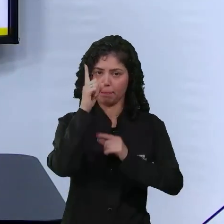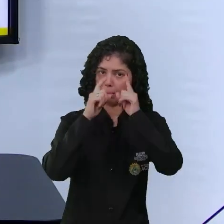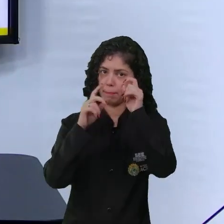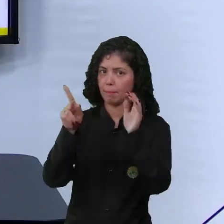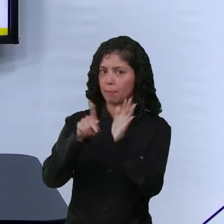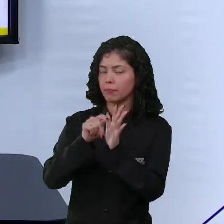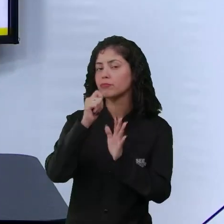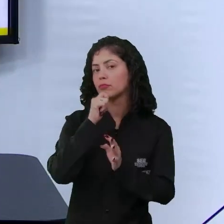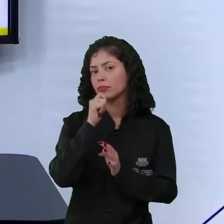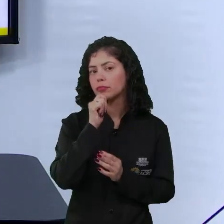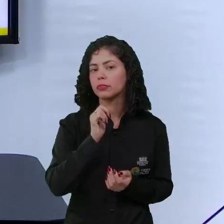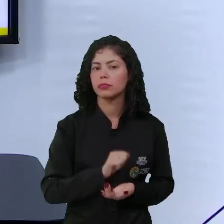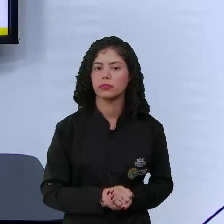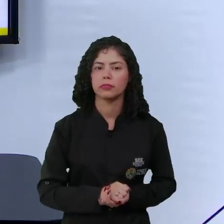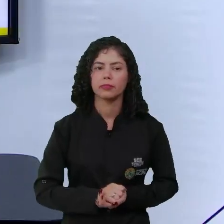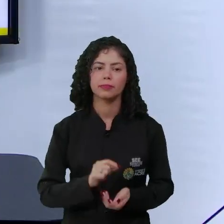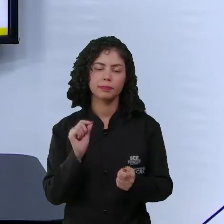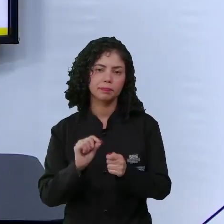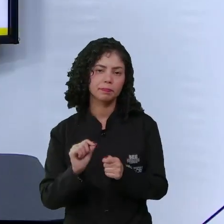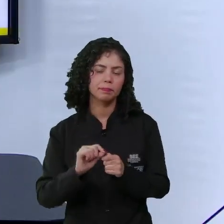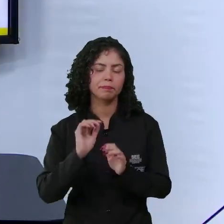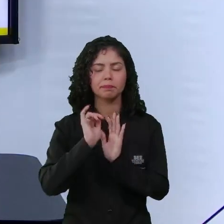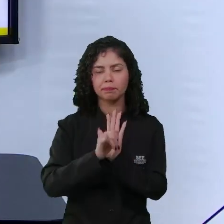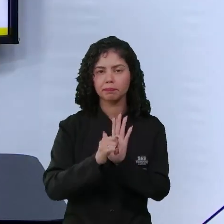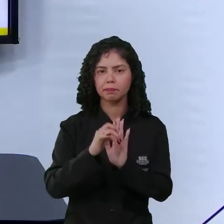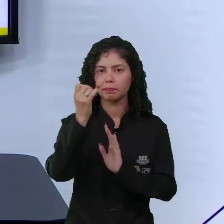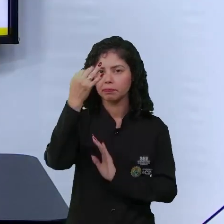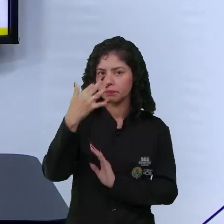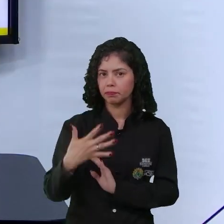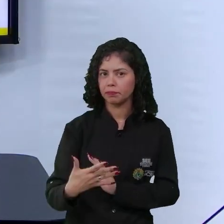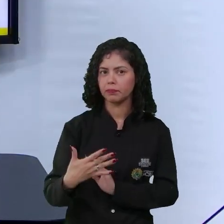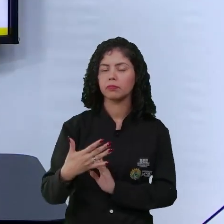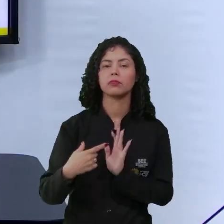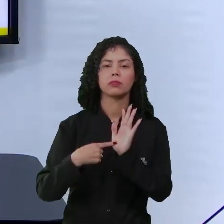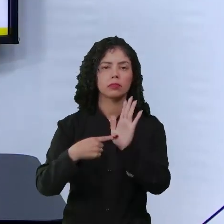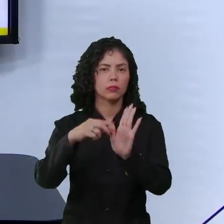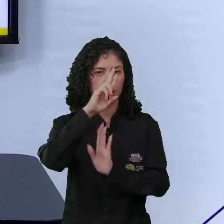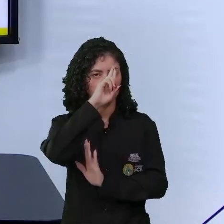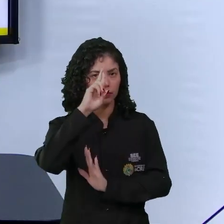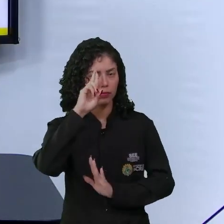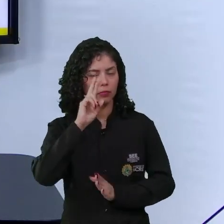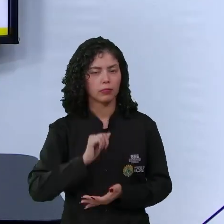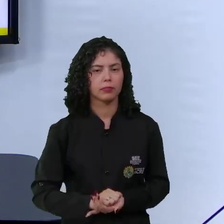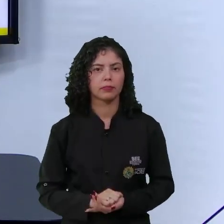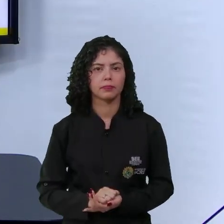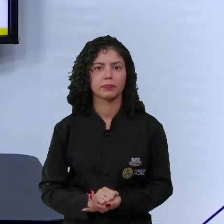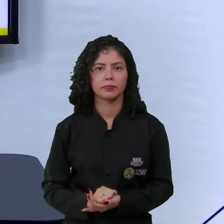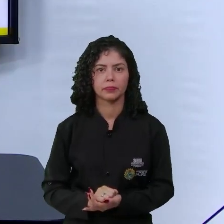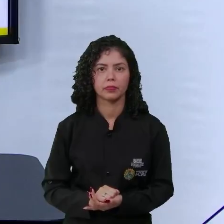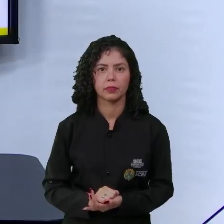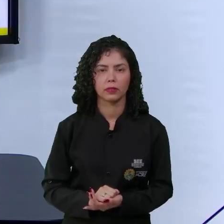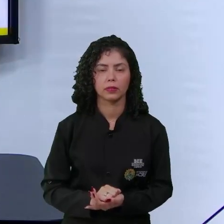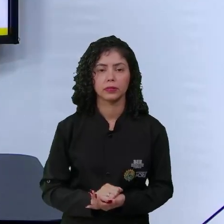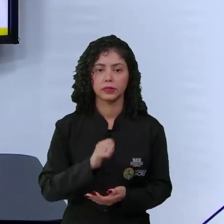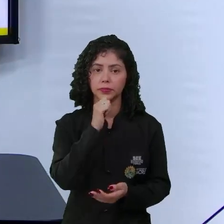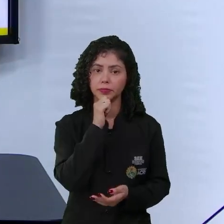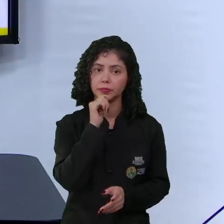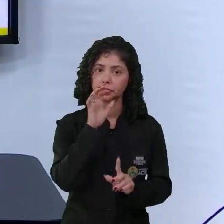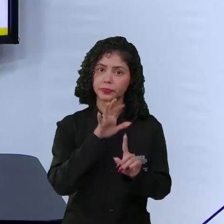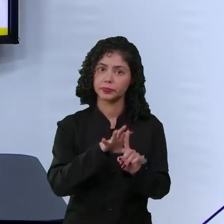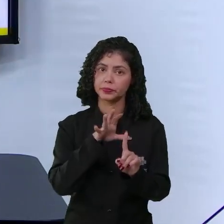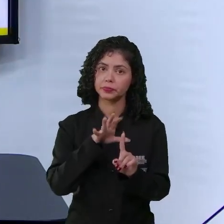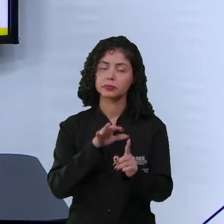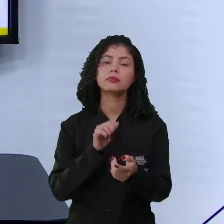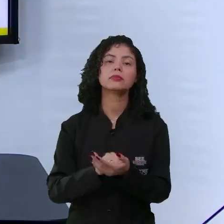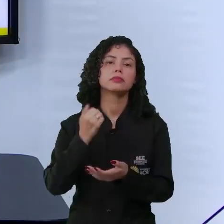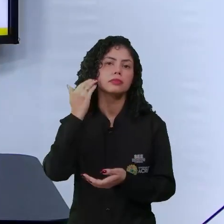expresso, eu faço uma narrativa, eu conto um enredo, eu mostro uma história e isso influencia a comunidade